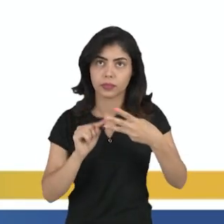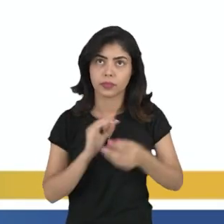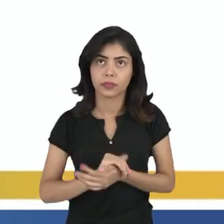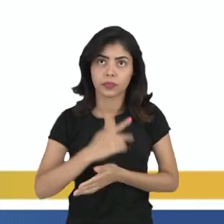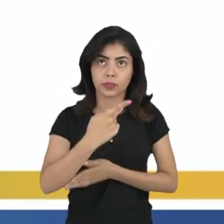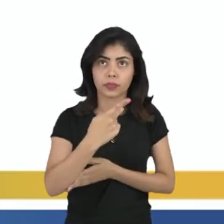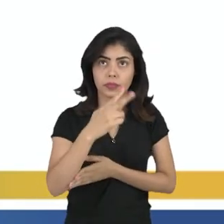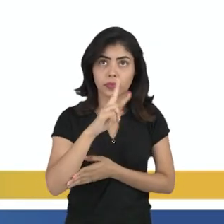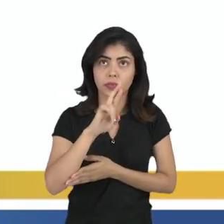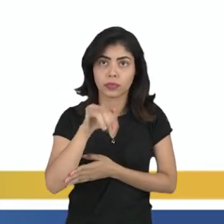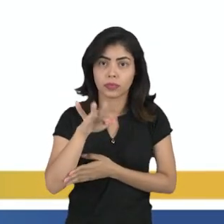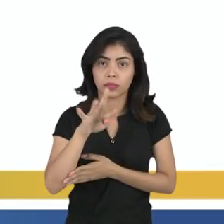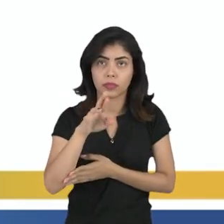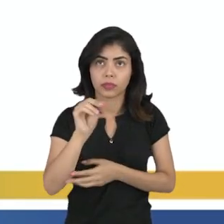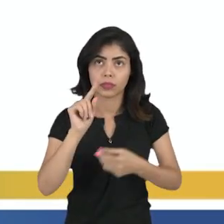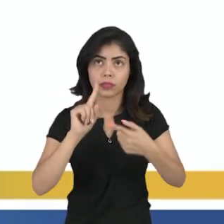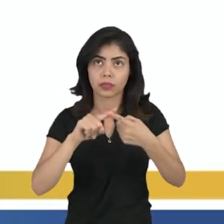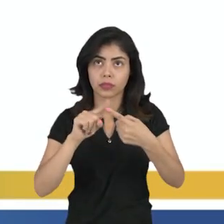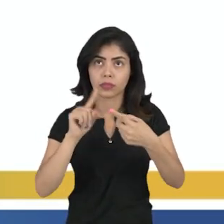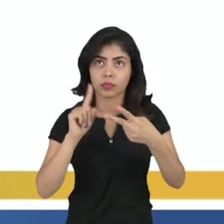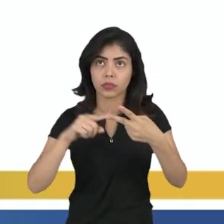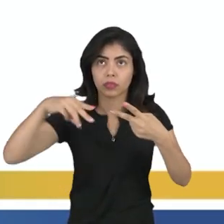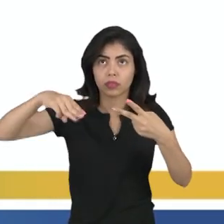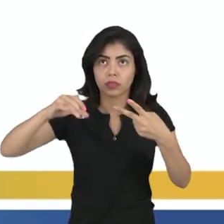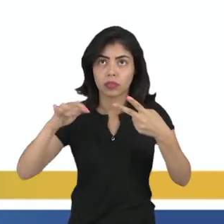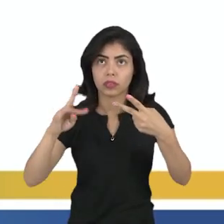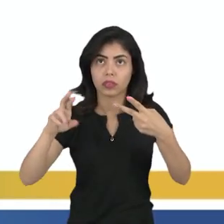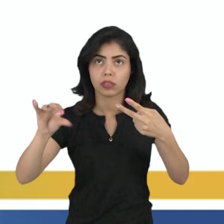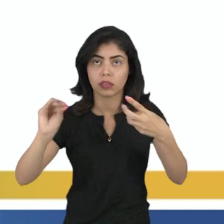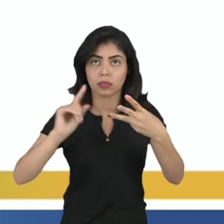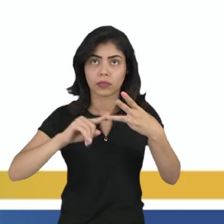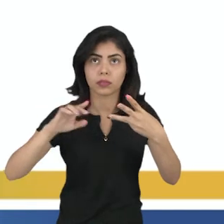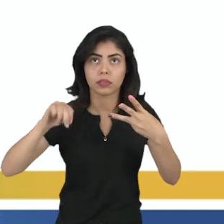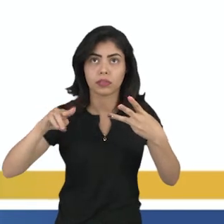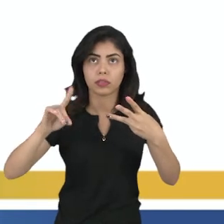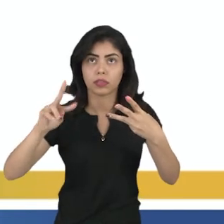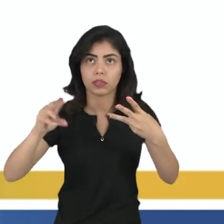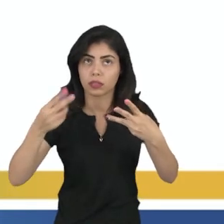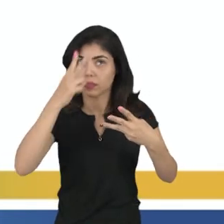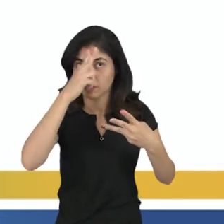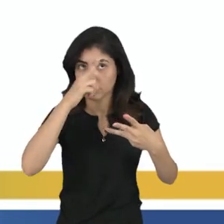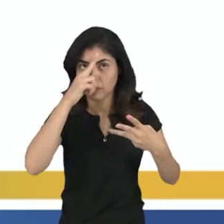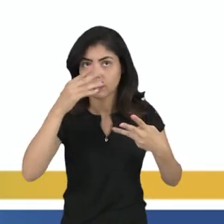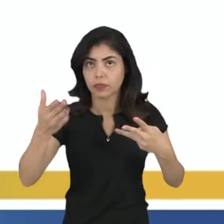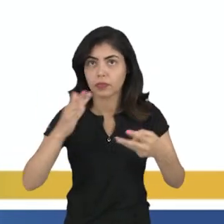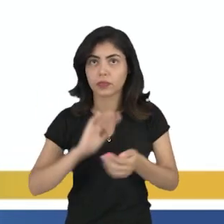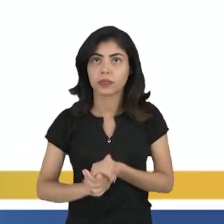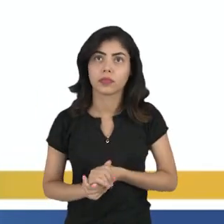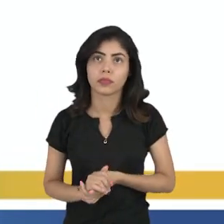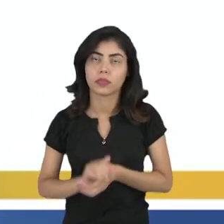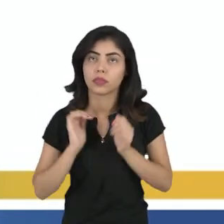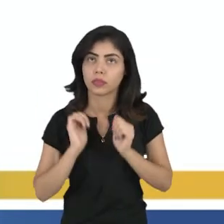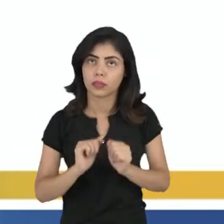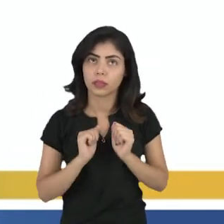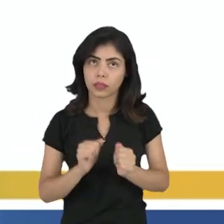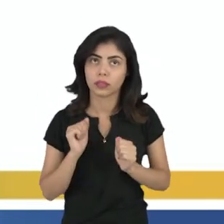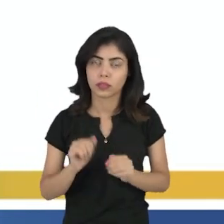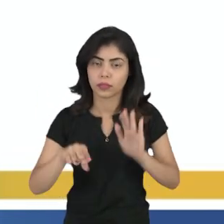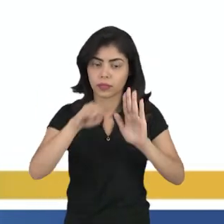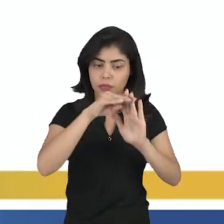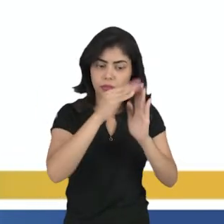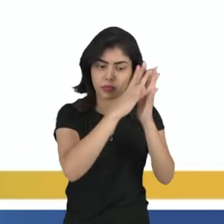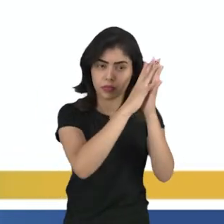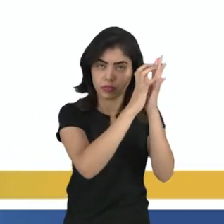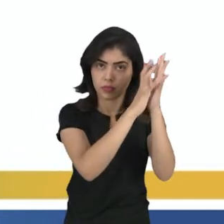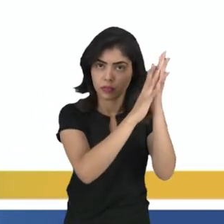o útero? A gente tem o perimétrio, miométrio e endométrio. Lembrando que o endométrio ele pode ser descamado,